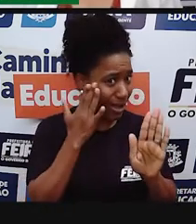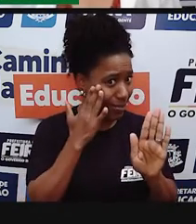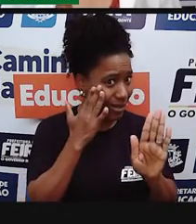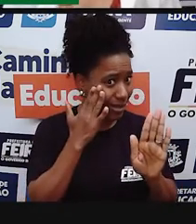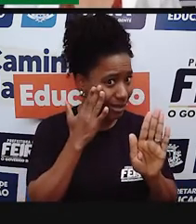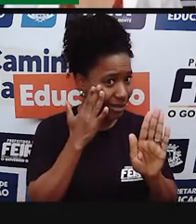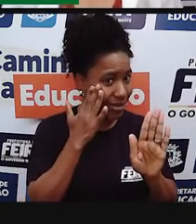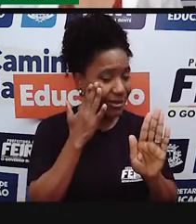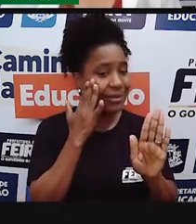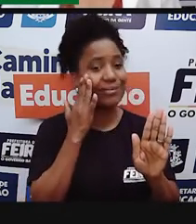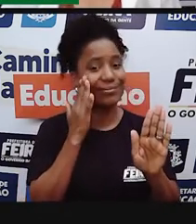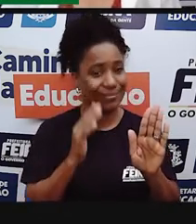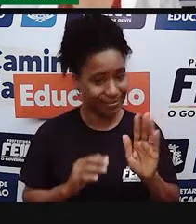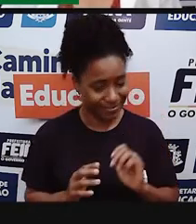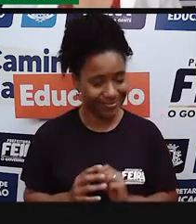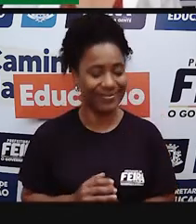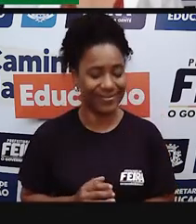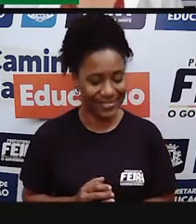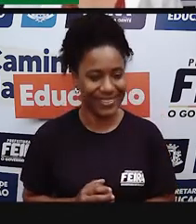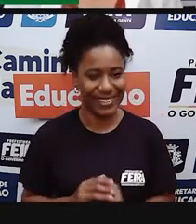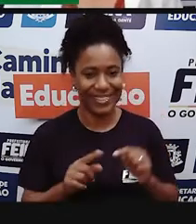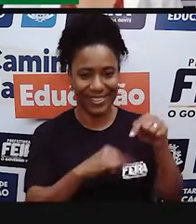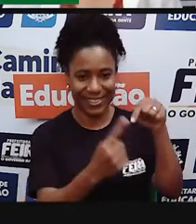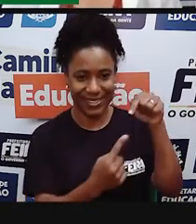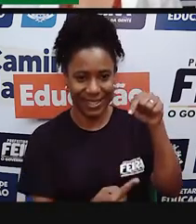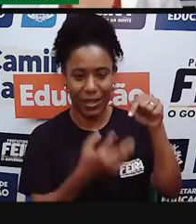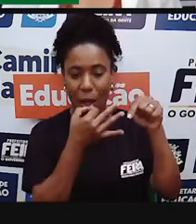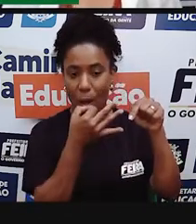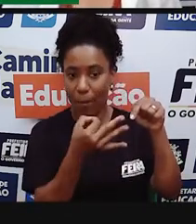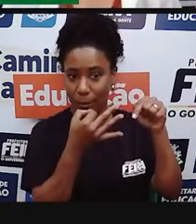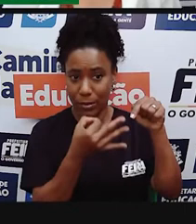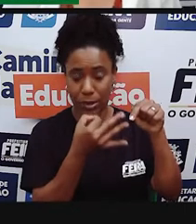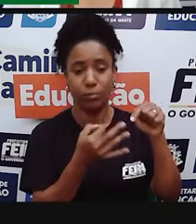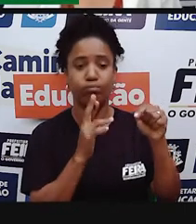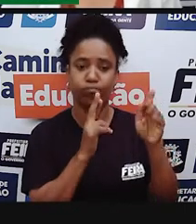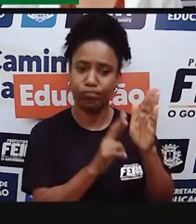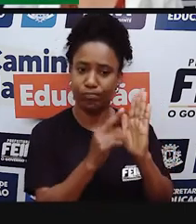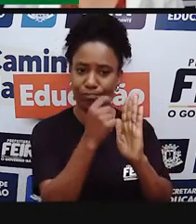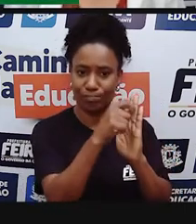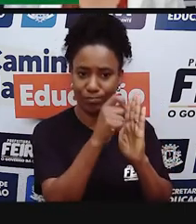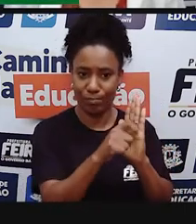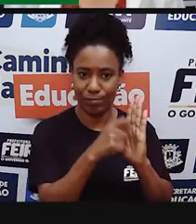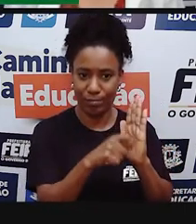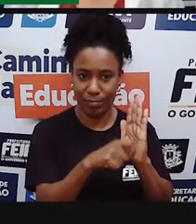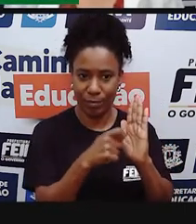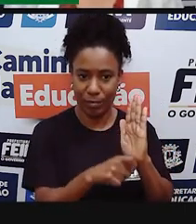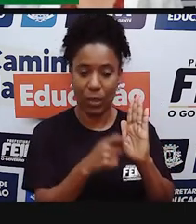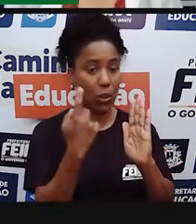sabe escreve em seu caderno a sua opinião com base em seus conhecimentos